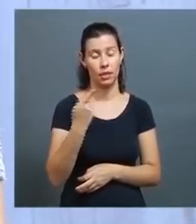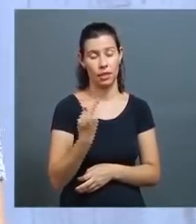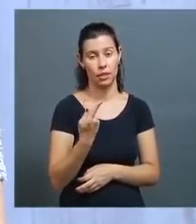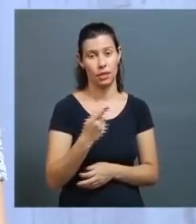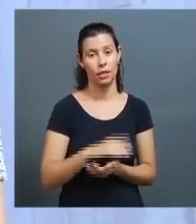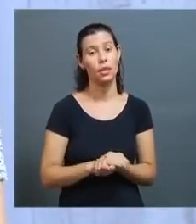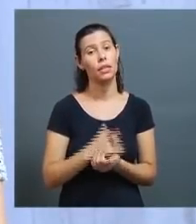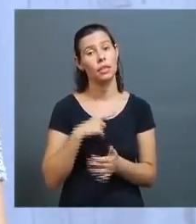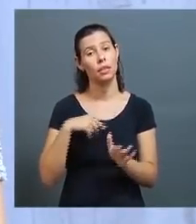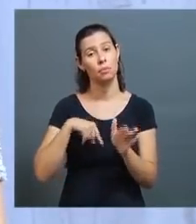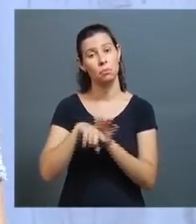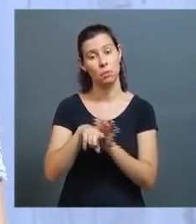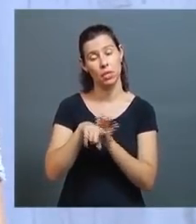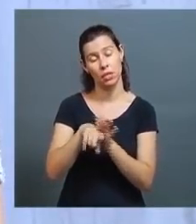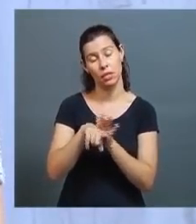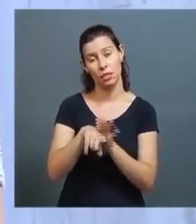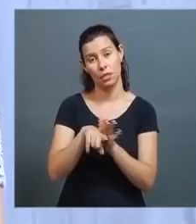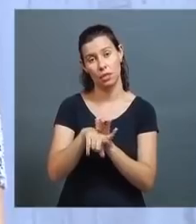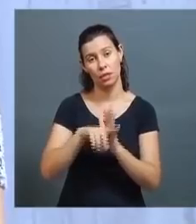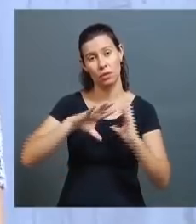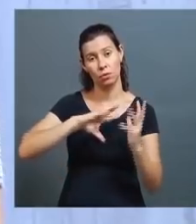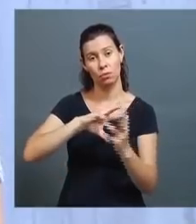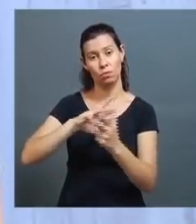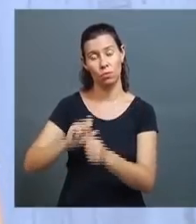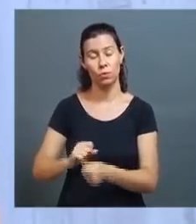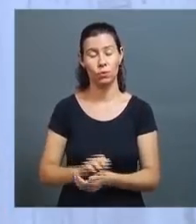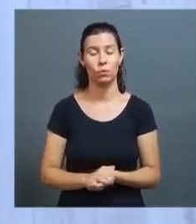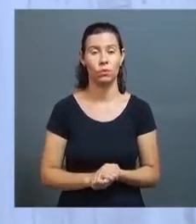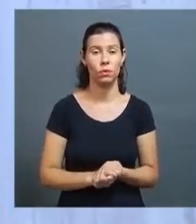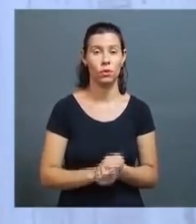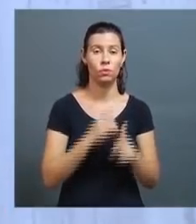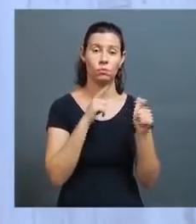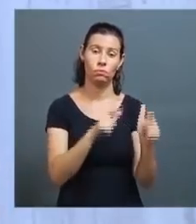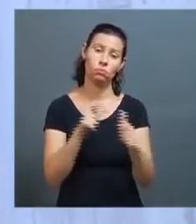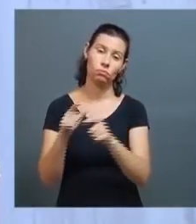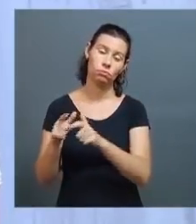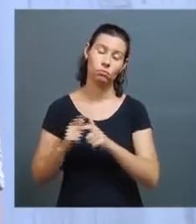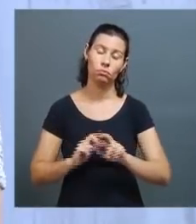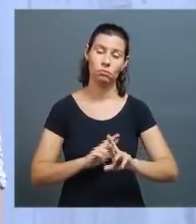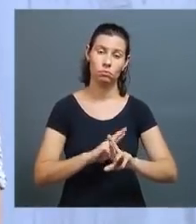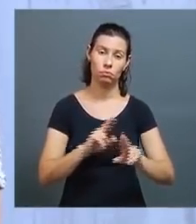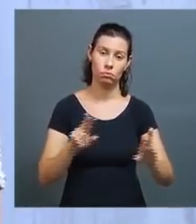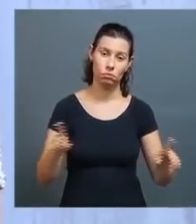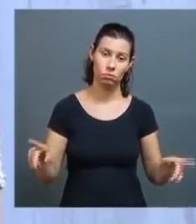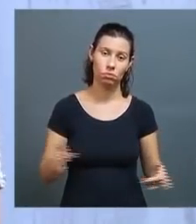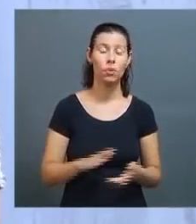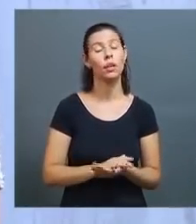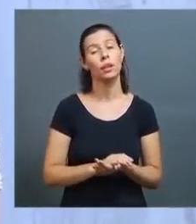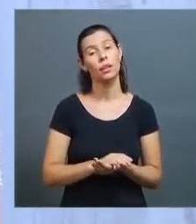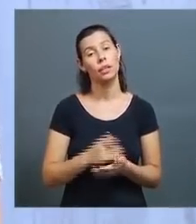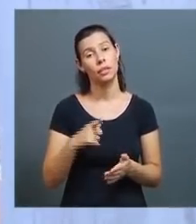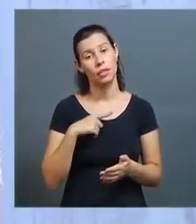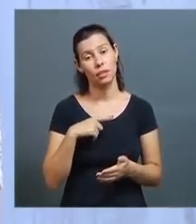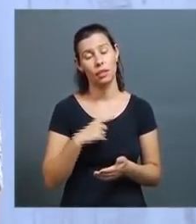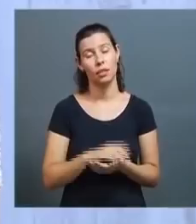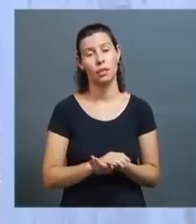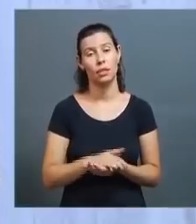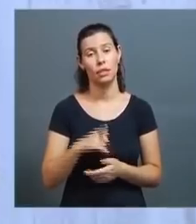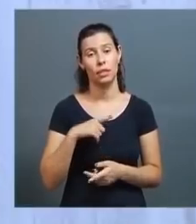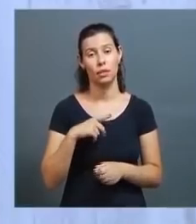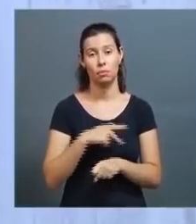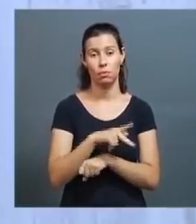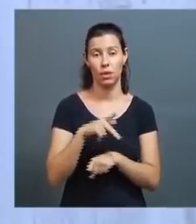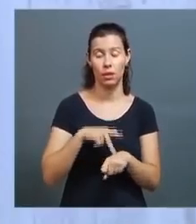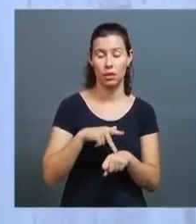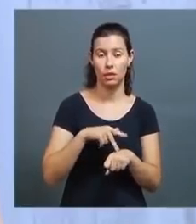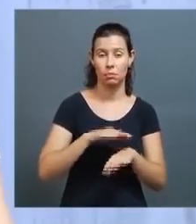em pesquisas, né? Pelo mundo todo, em todos os lugares do mundo, seria essa prevalência. Então, não tem um país que tem